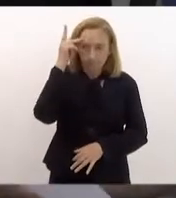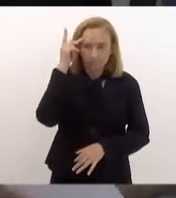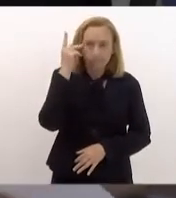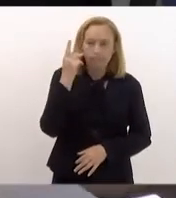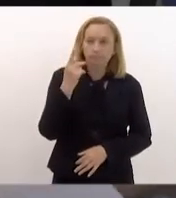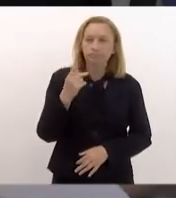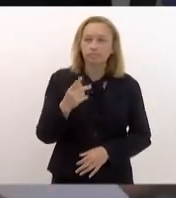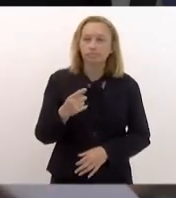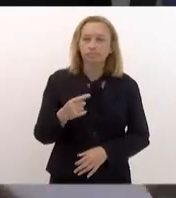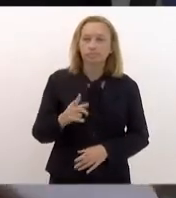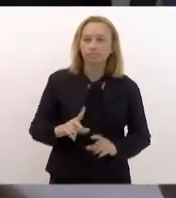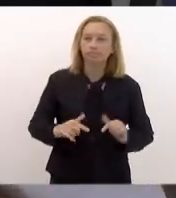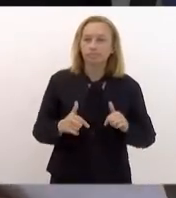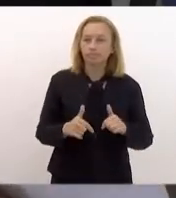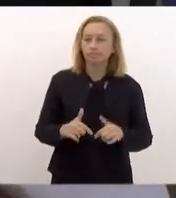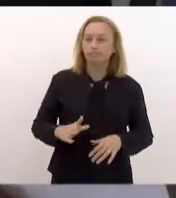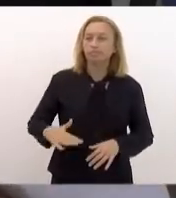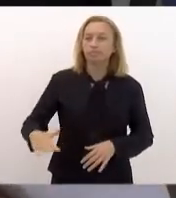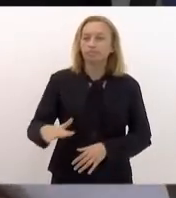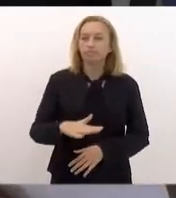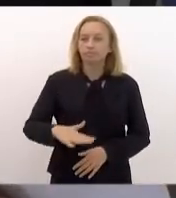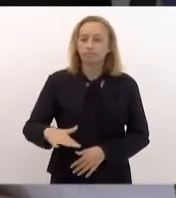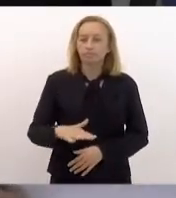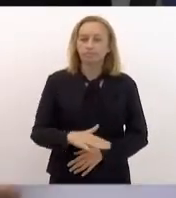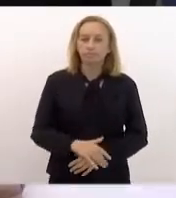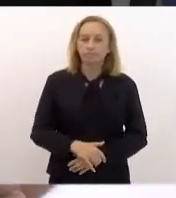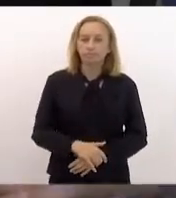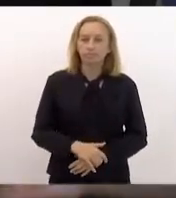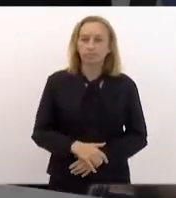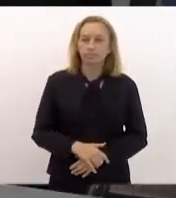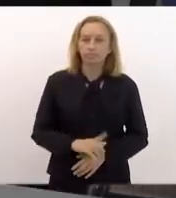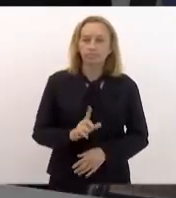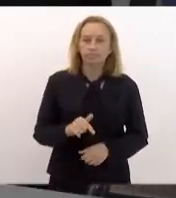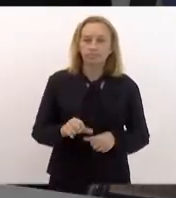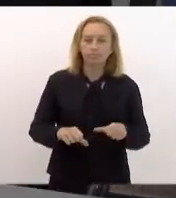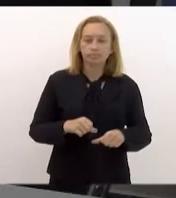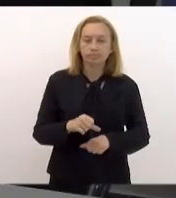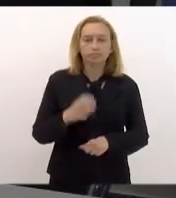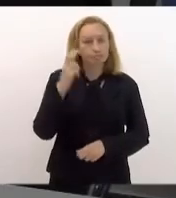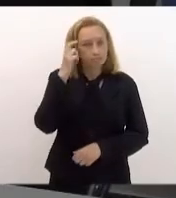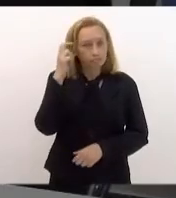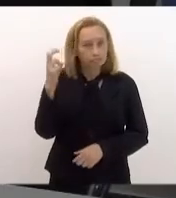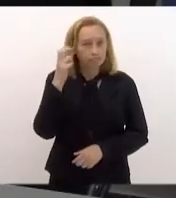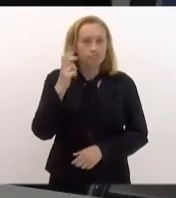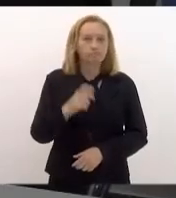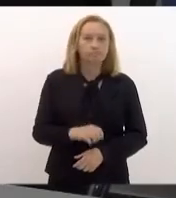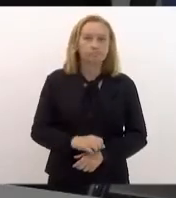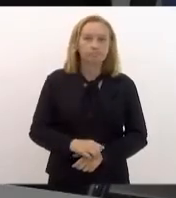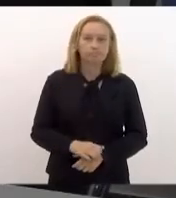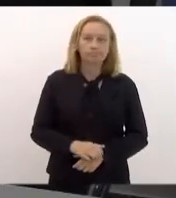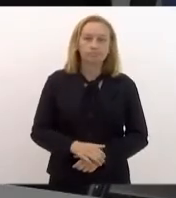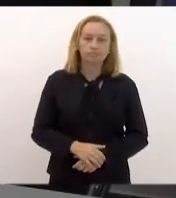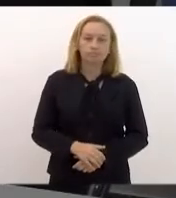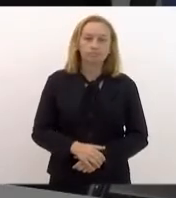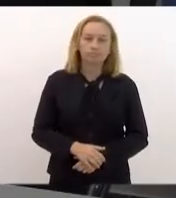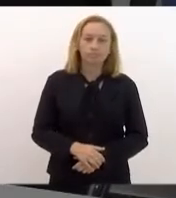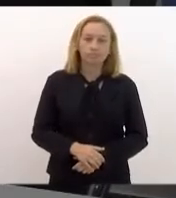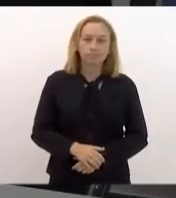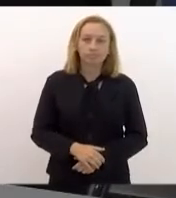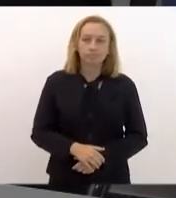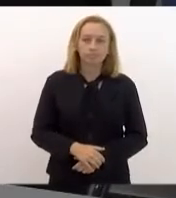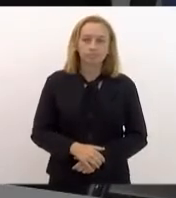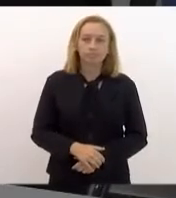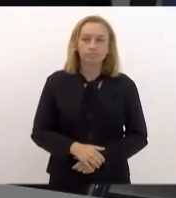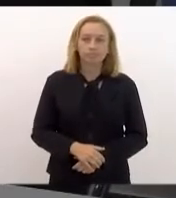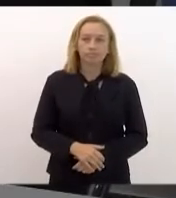estar comandando uma determinada área. Ou seja, é uma mudança cultural entender que serviço público é